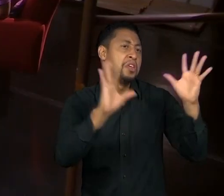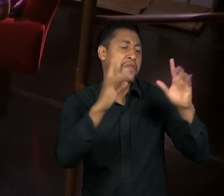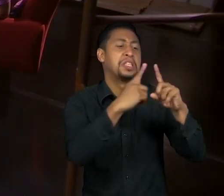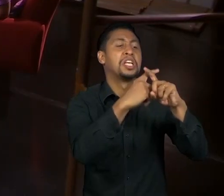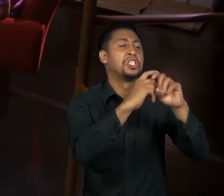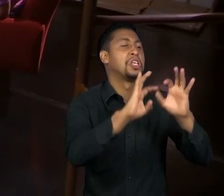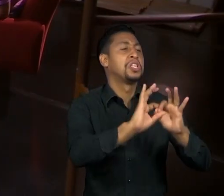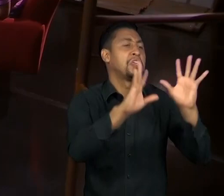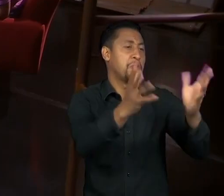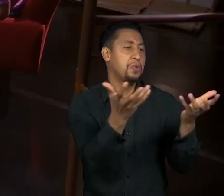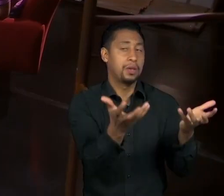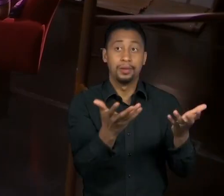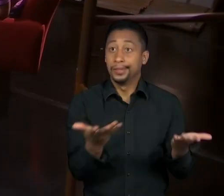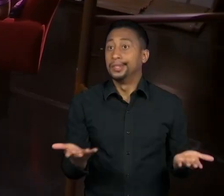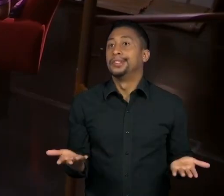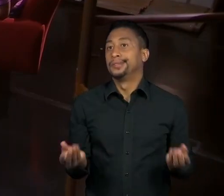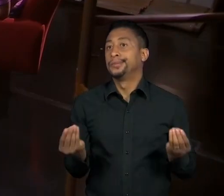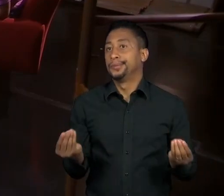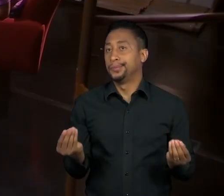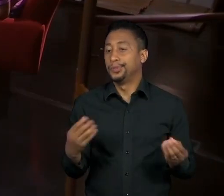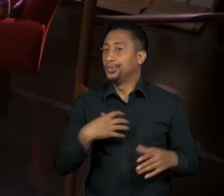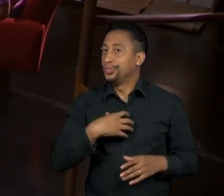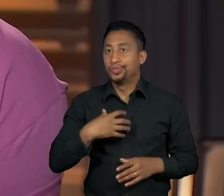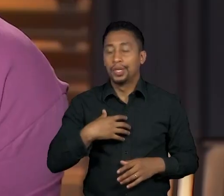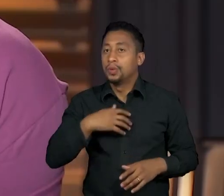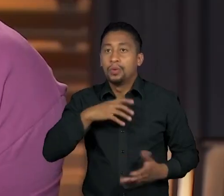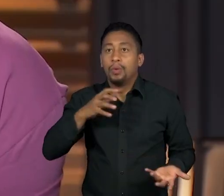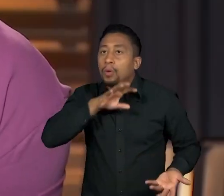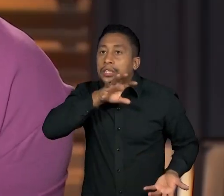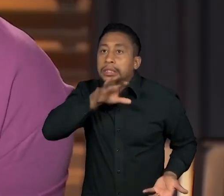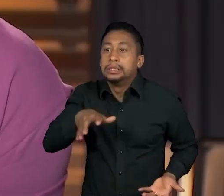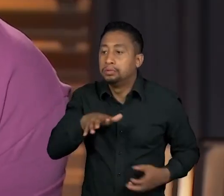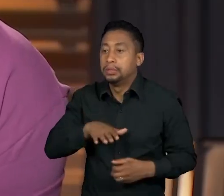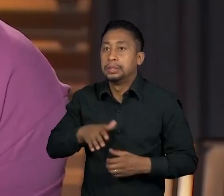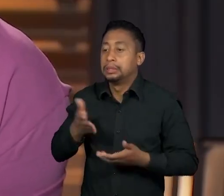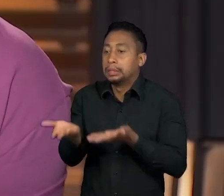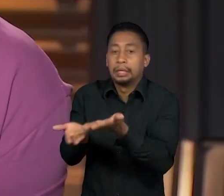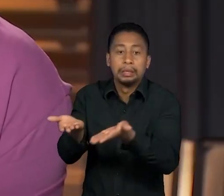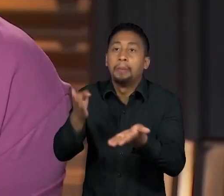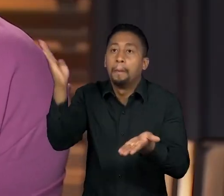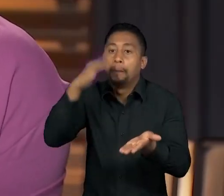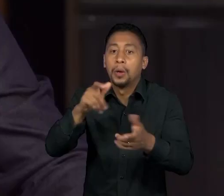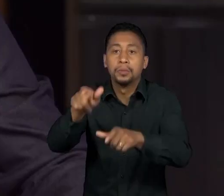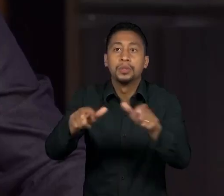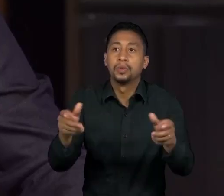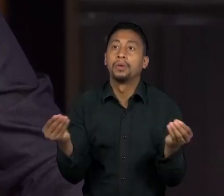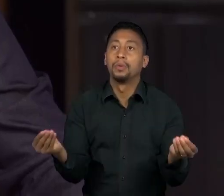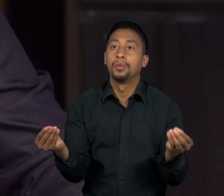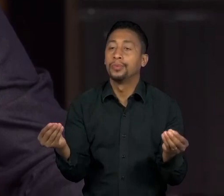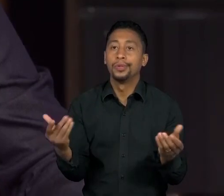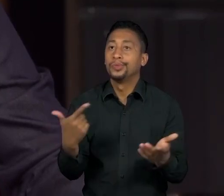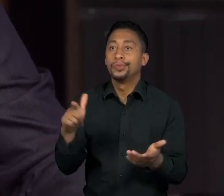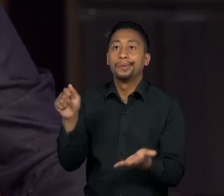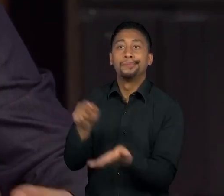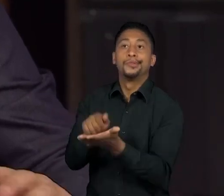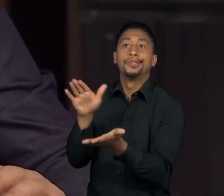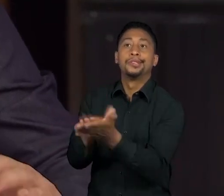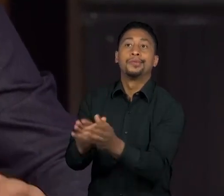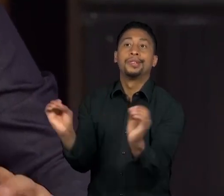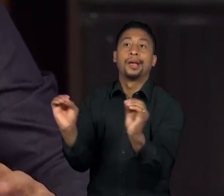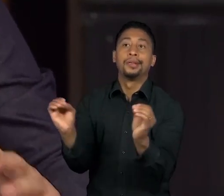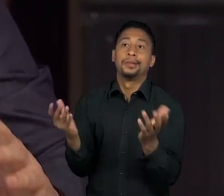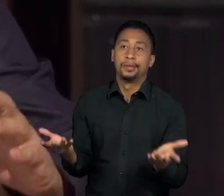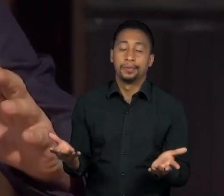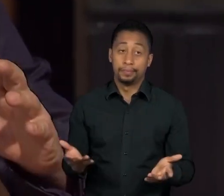livre para ser horrível com as pessoas e não ter nenhuma consequência sobre isso eu acho que a gente tem que falar sobre isso